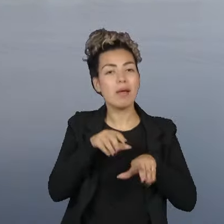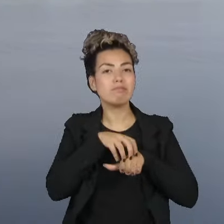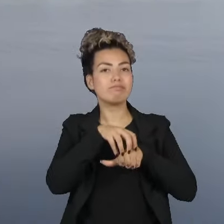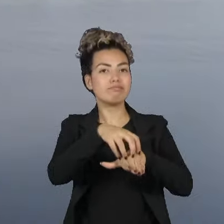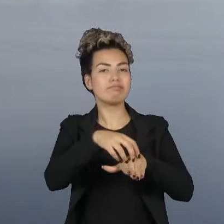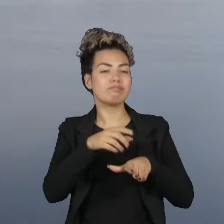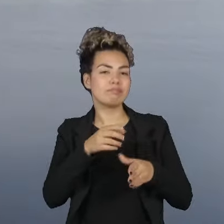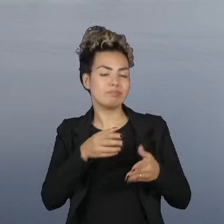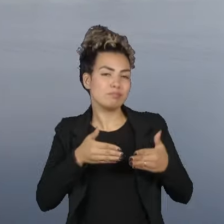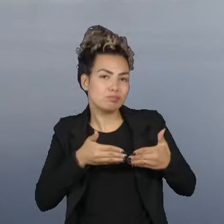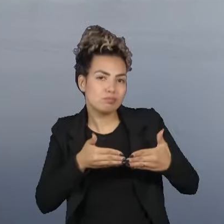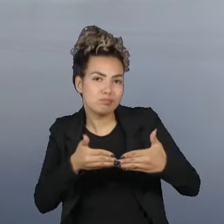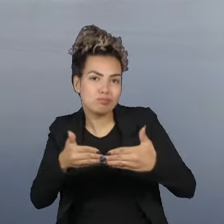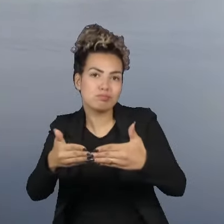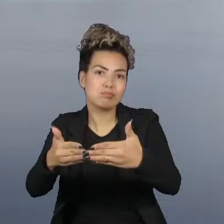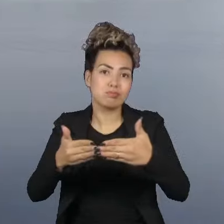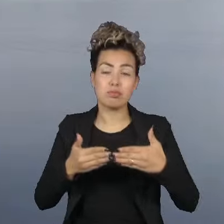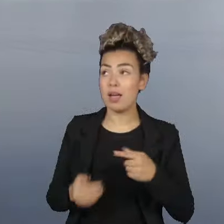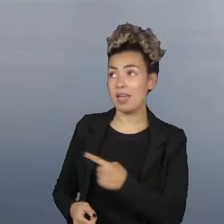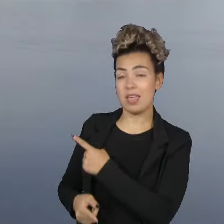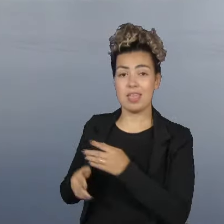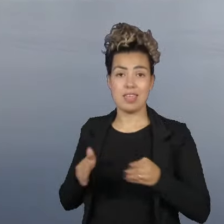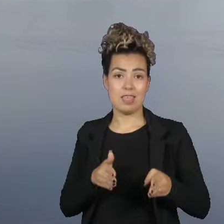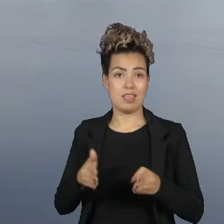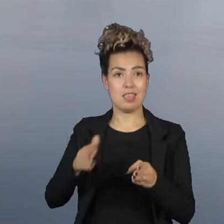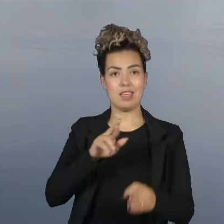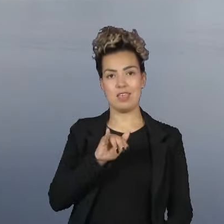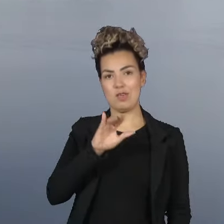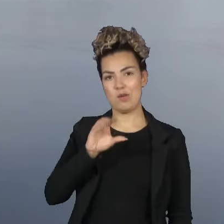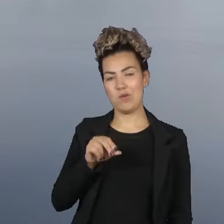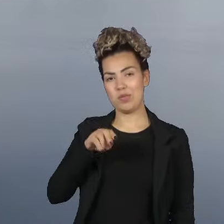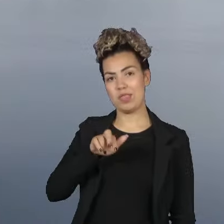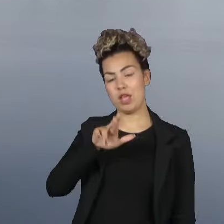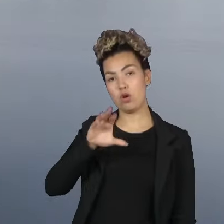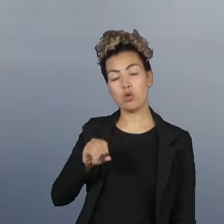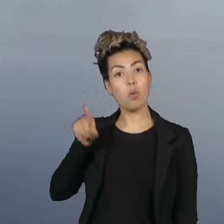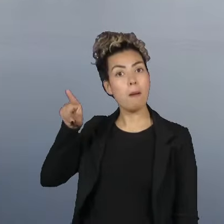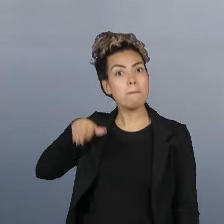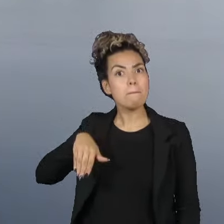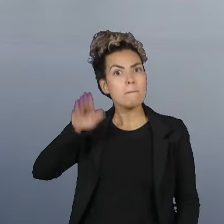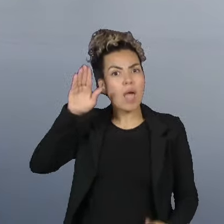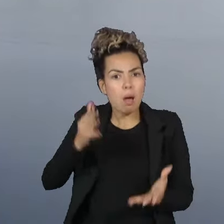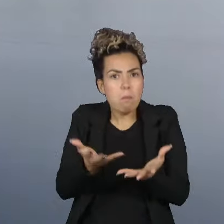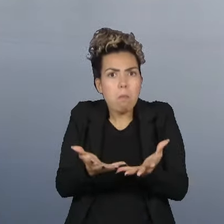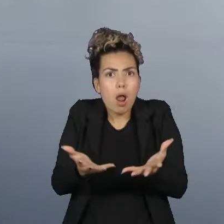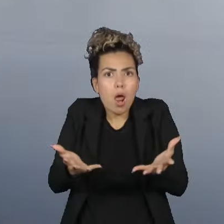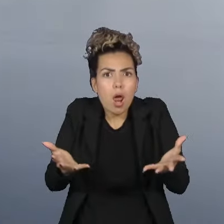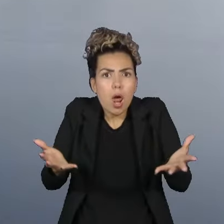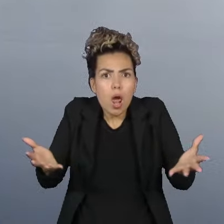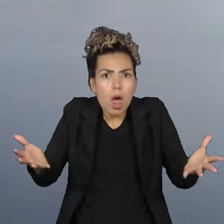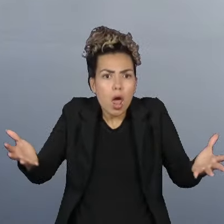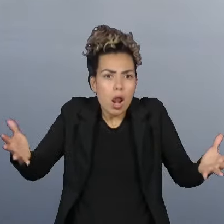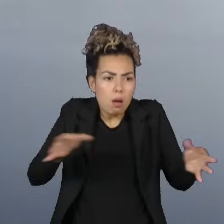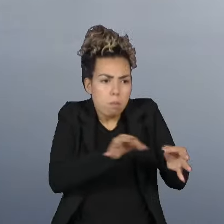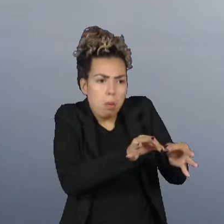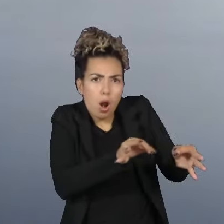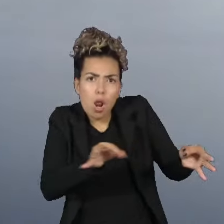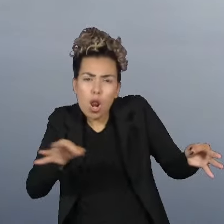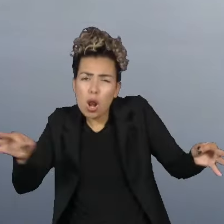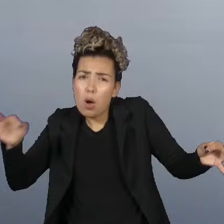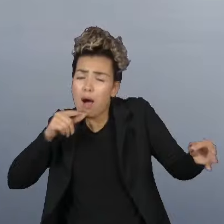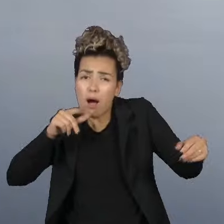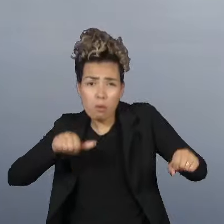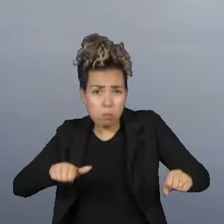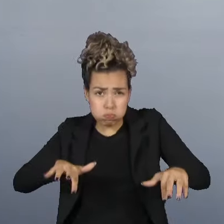O rio negro é o maior em extensão na bacia amazônica, sendo um dos maiores do mundo em volume de